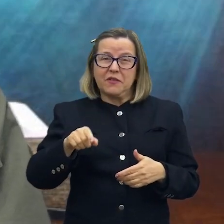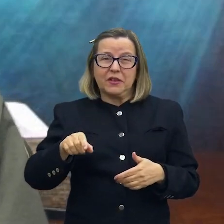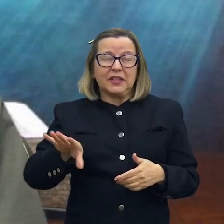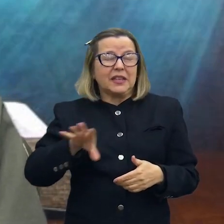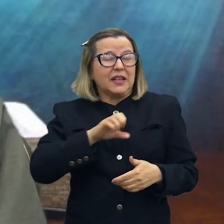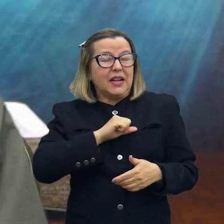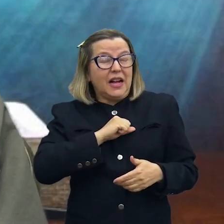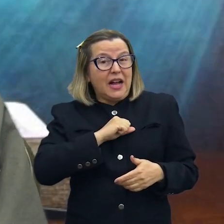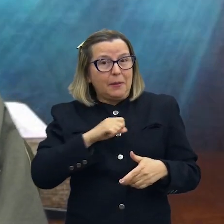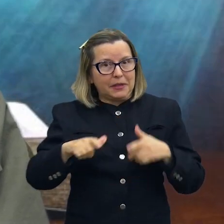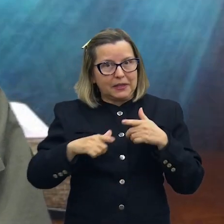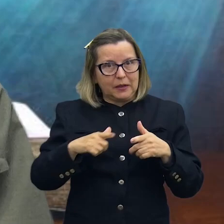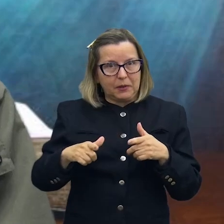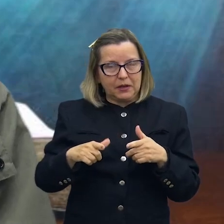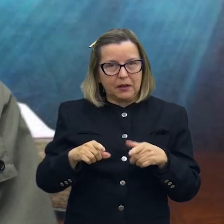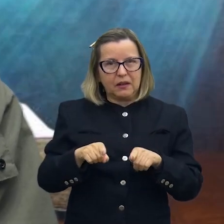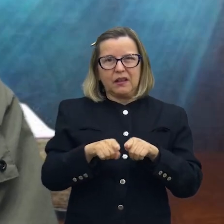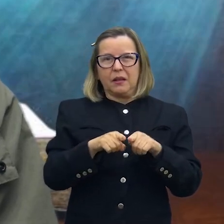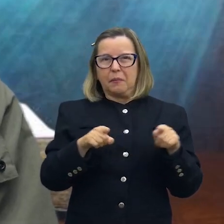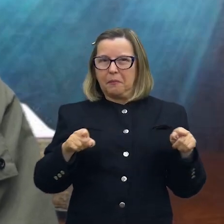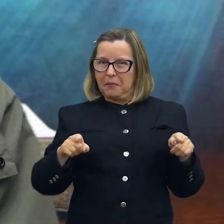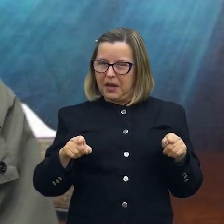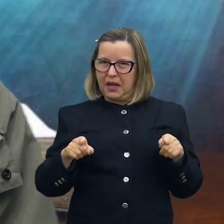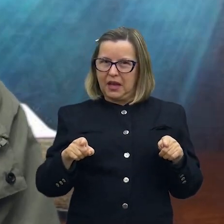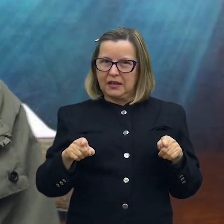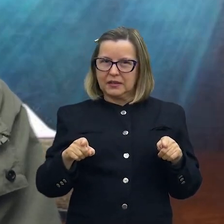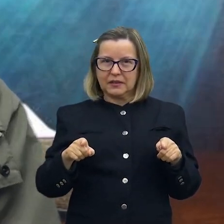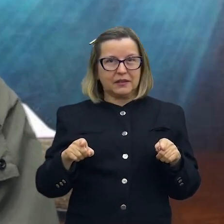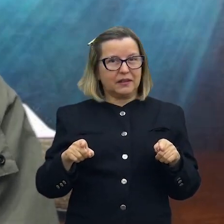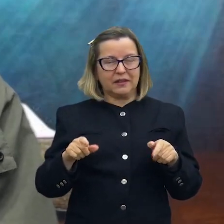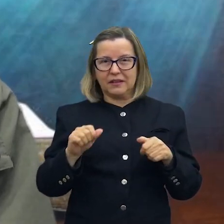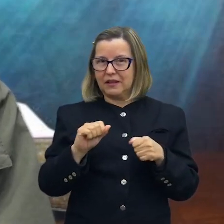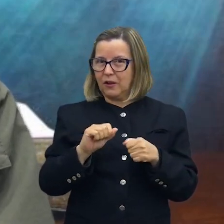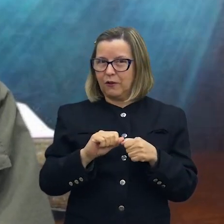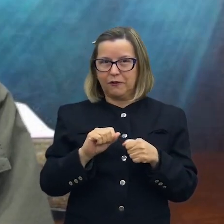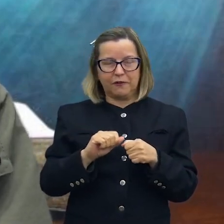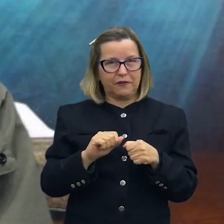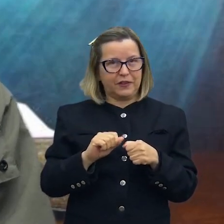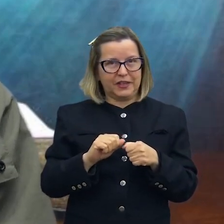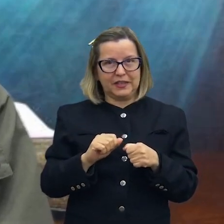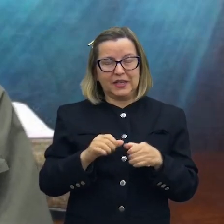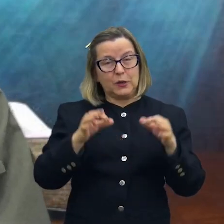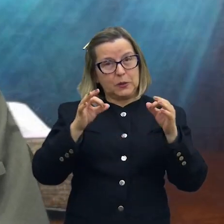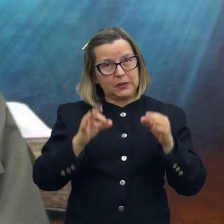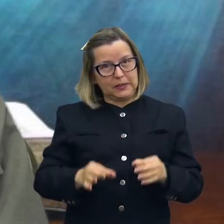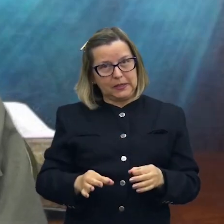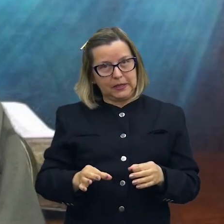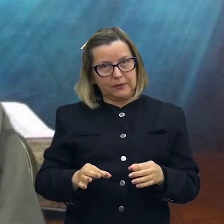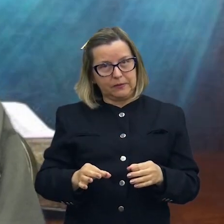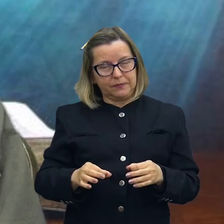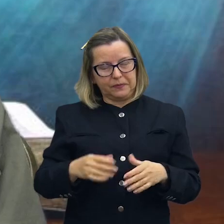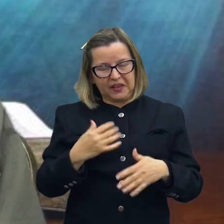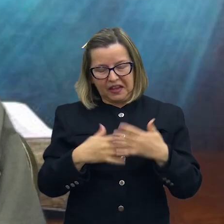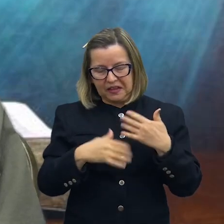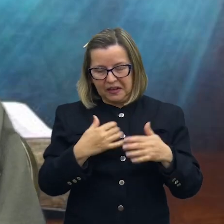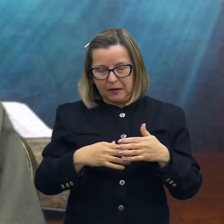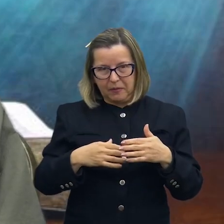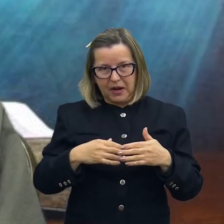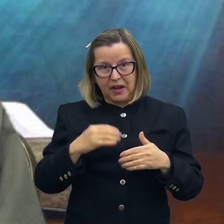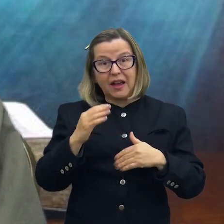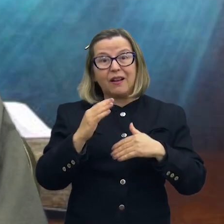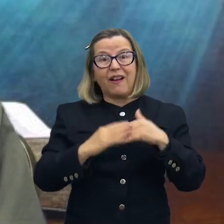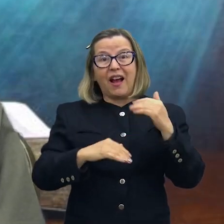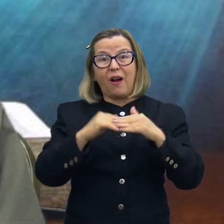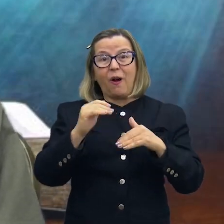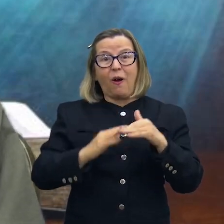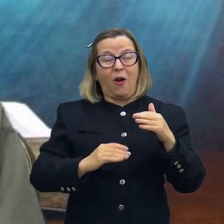daquilo que vocês produzem aqui, mas vocês trataram de atrapalhar A obra do Senhor é a prosperidade do Senhor. Eles abaixaram a